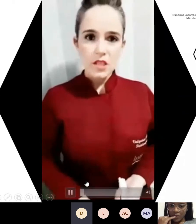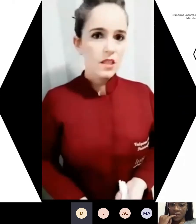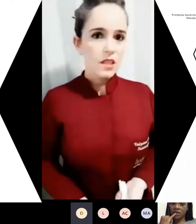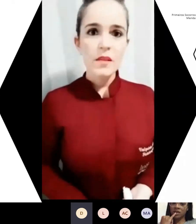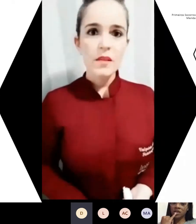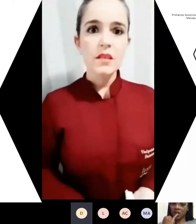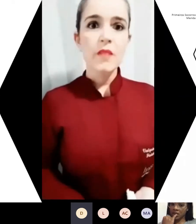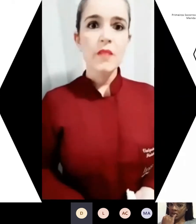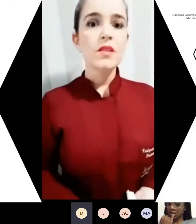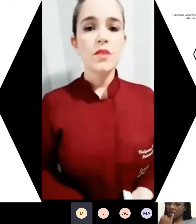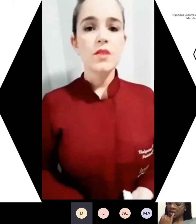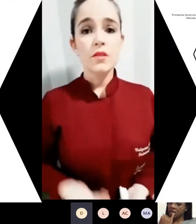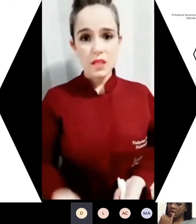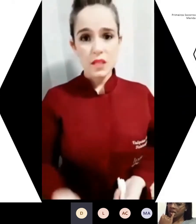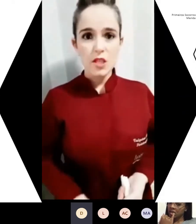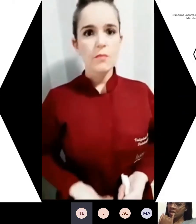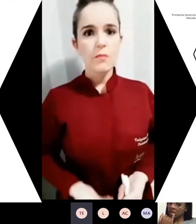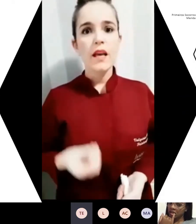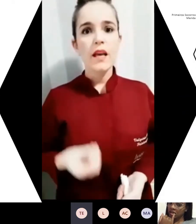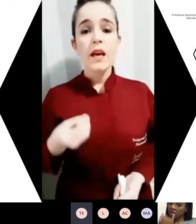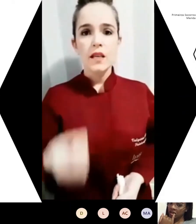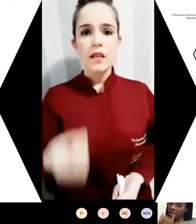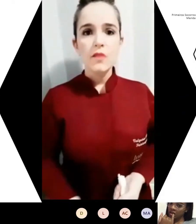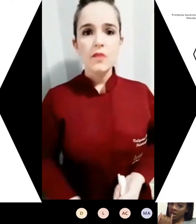Tá bem longe o som.